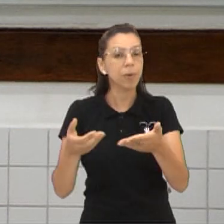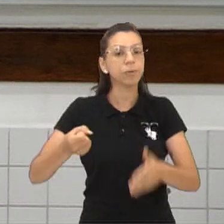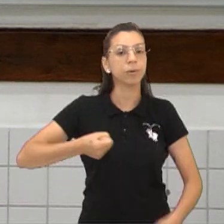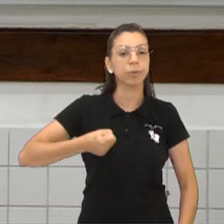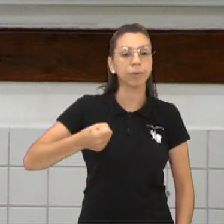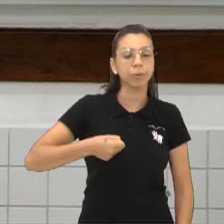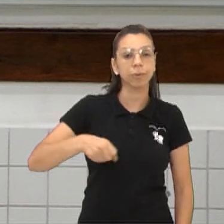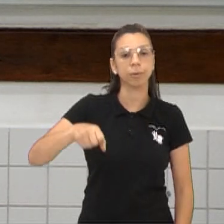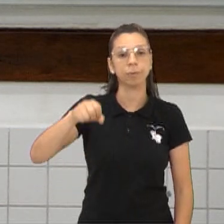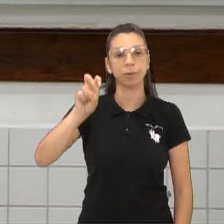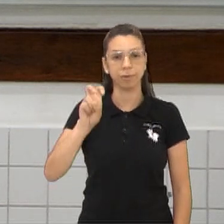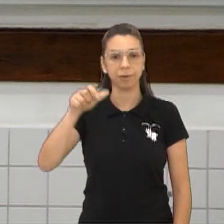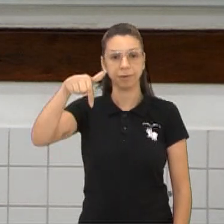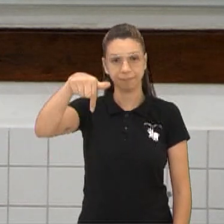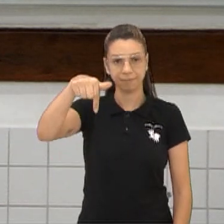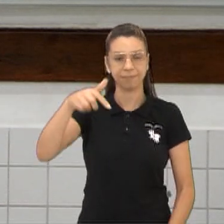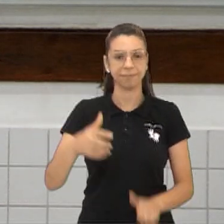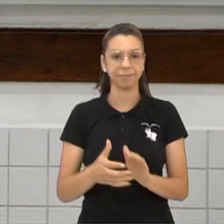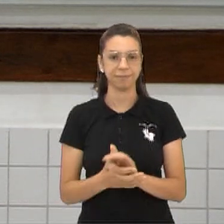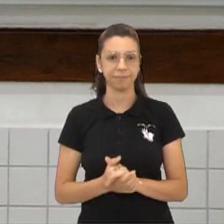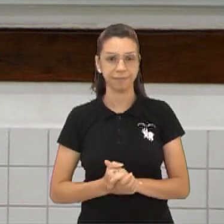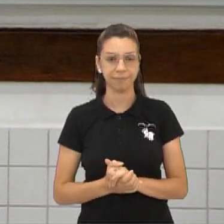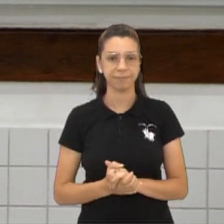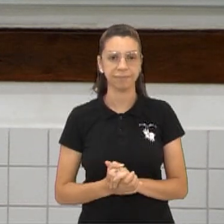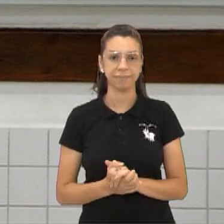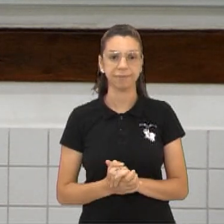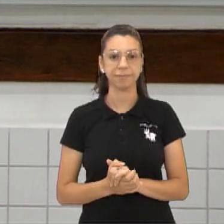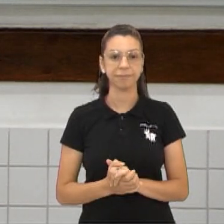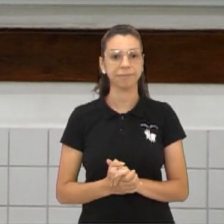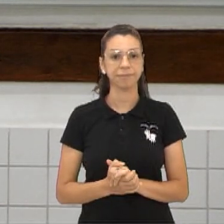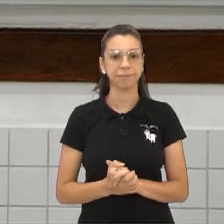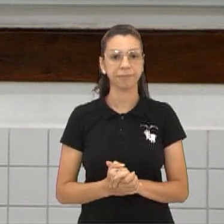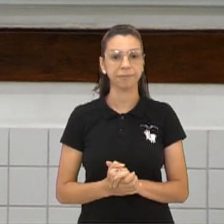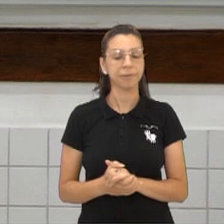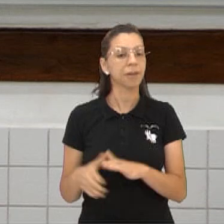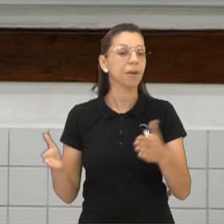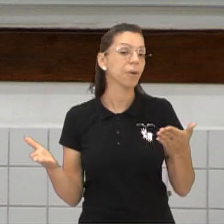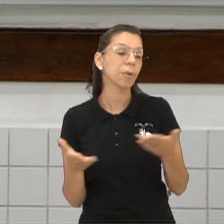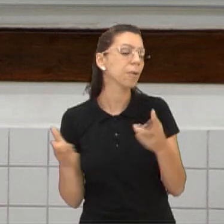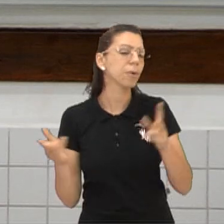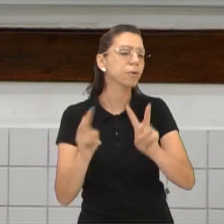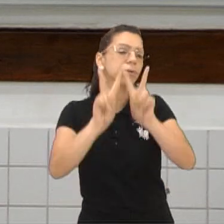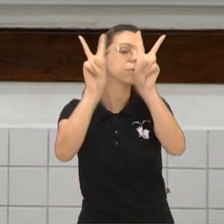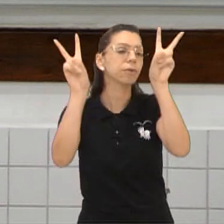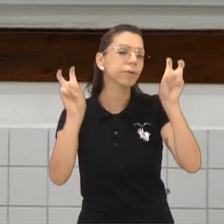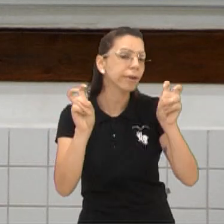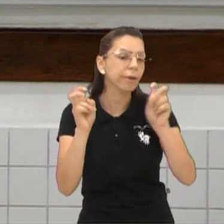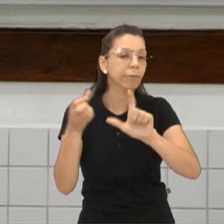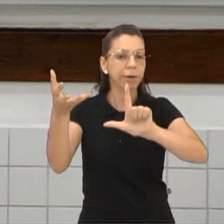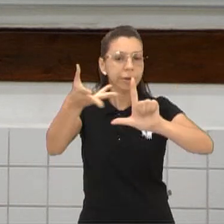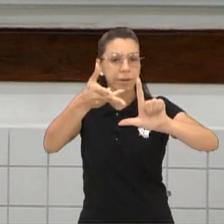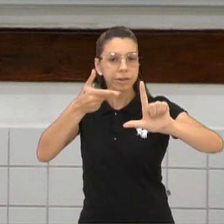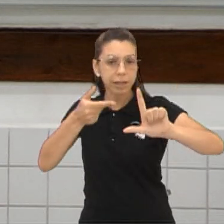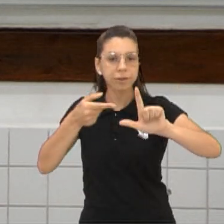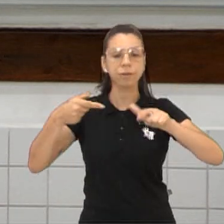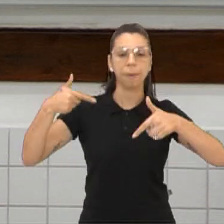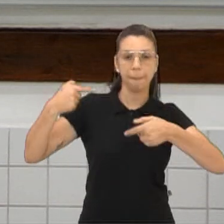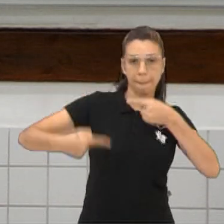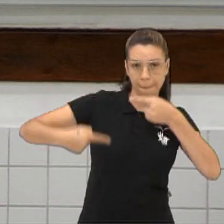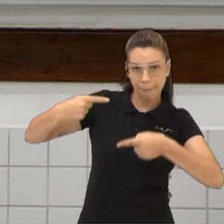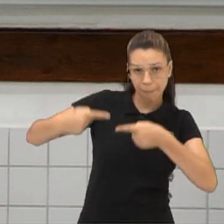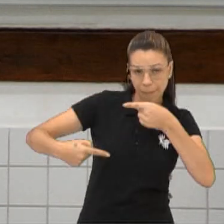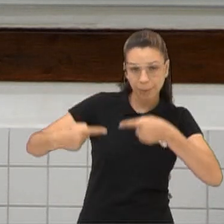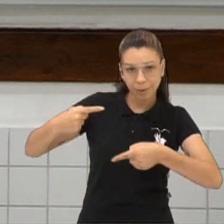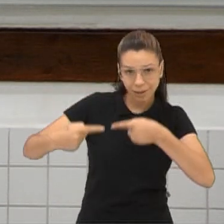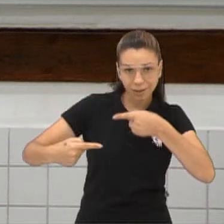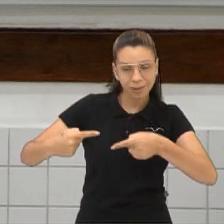número 57. E hoje nós vamos estudar sobre estética, política e ecologia, um